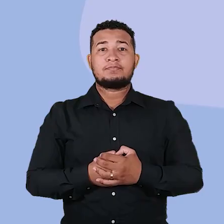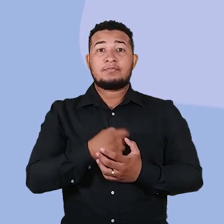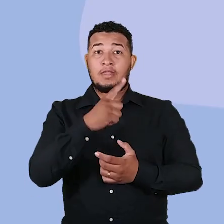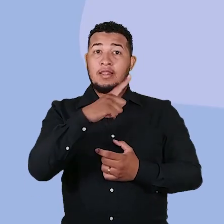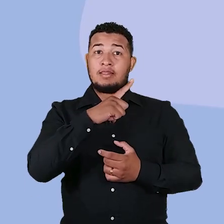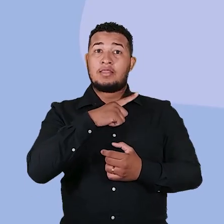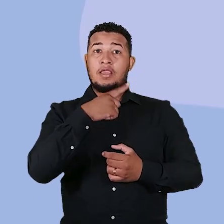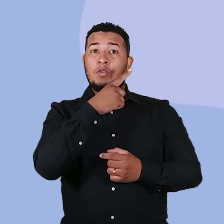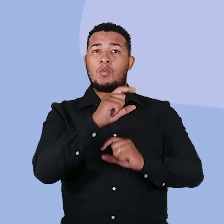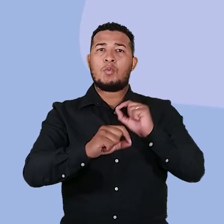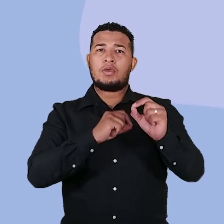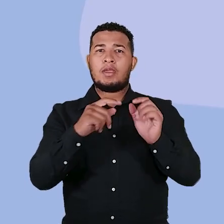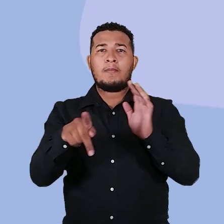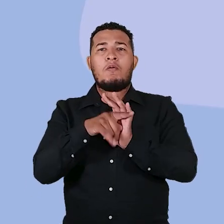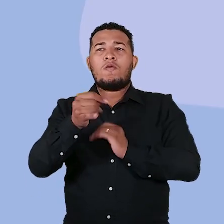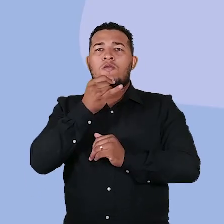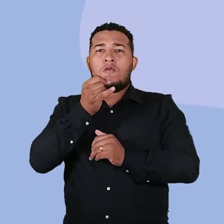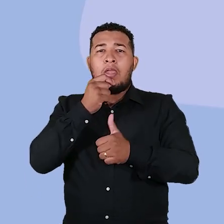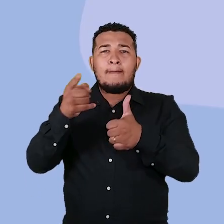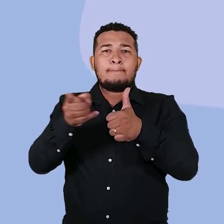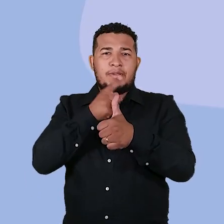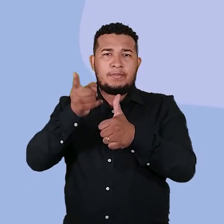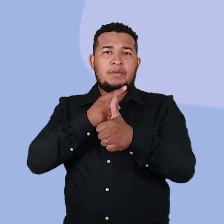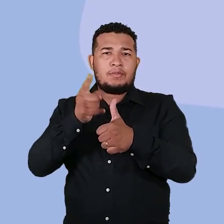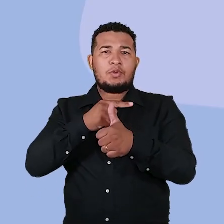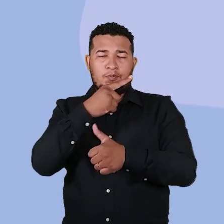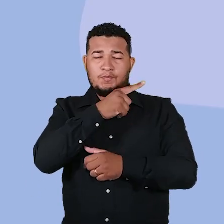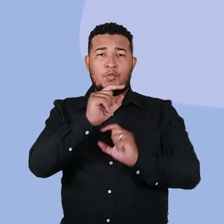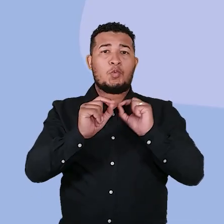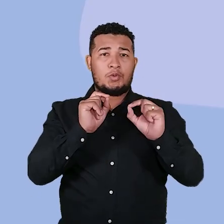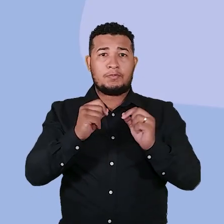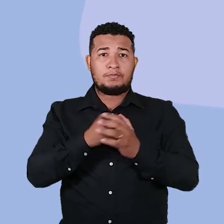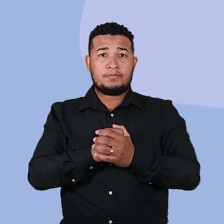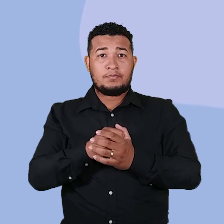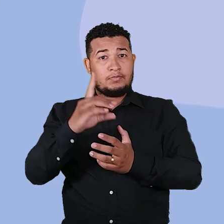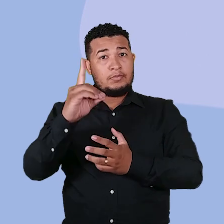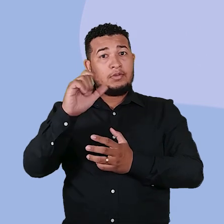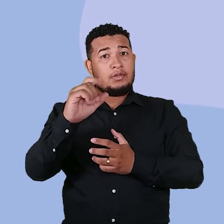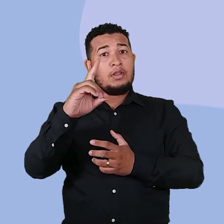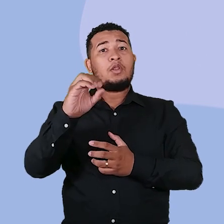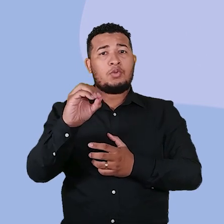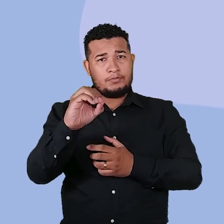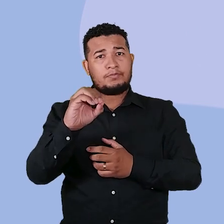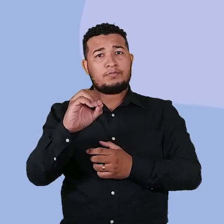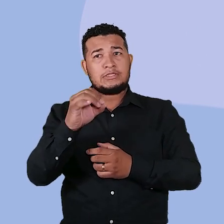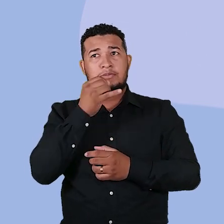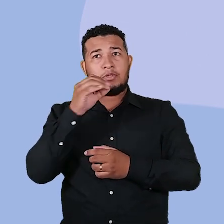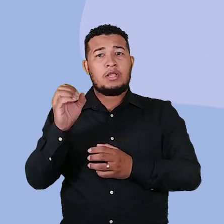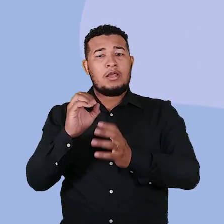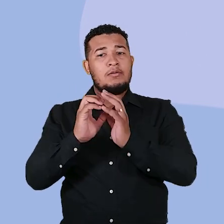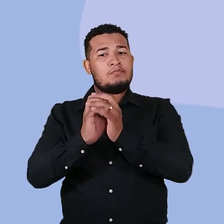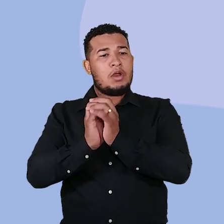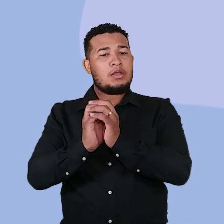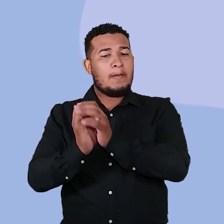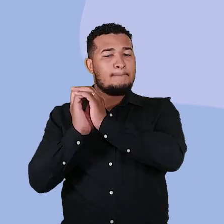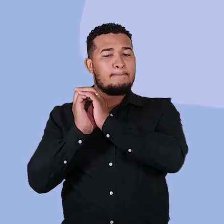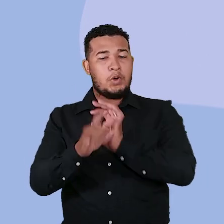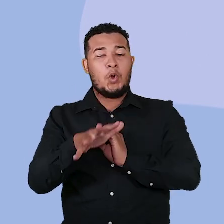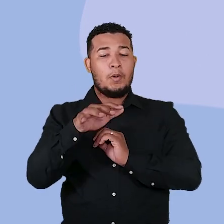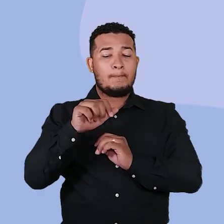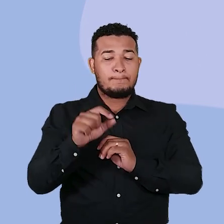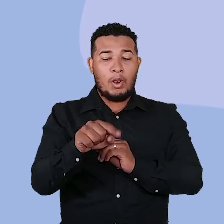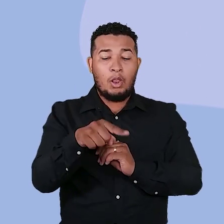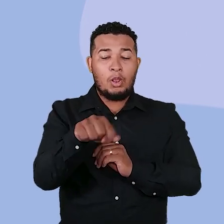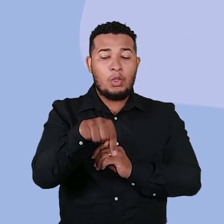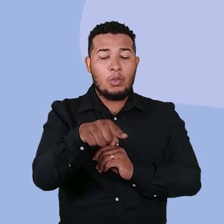se liga nós temos aqui como primeiro exemplo clássico e o dado ao lançar um dado